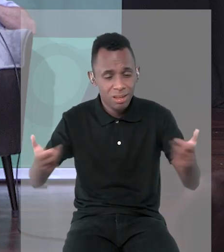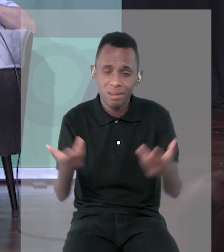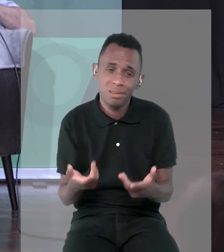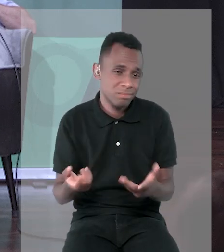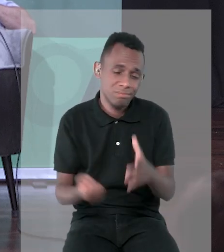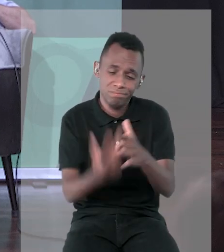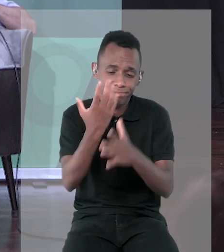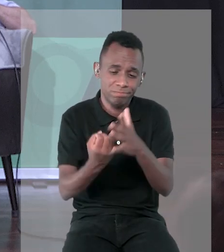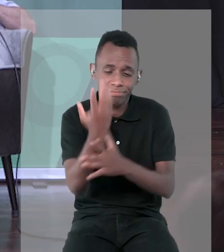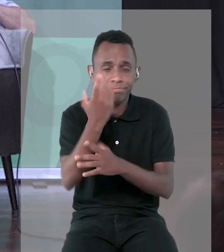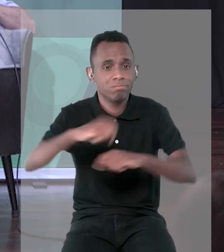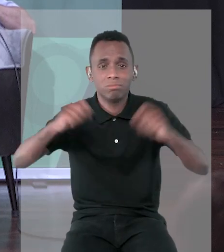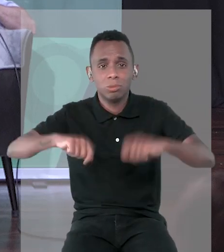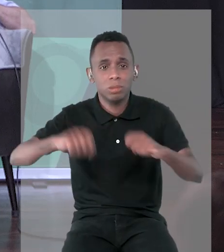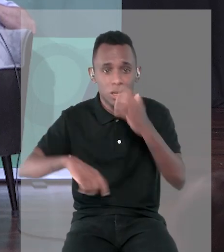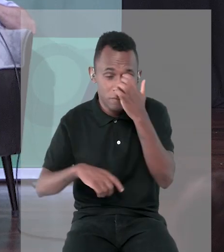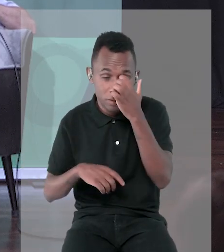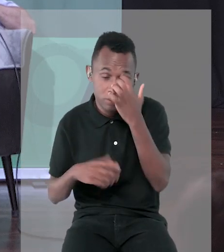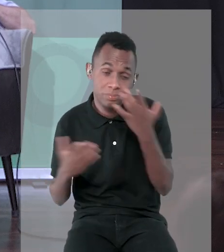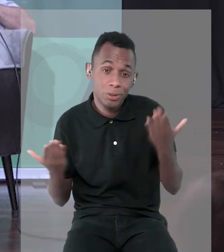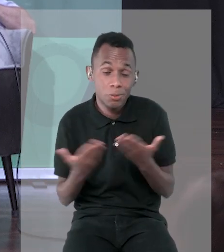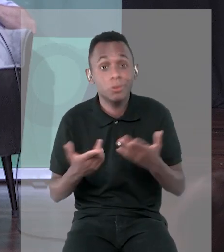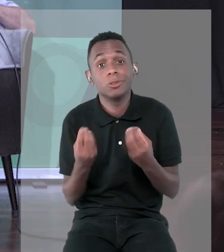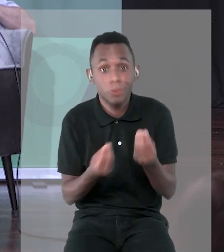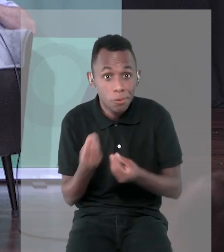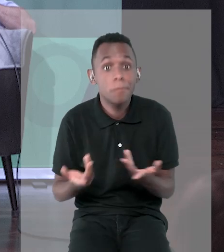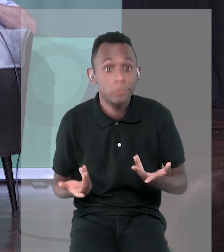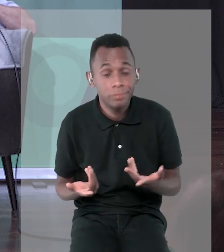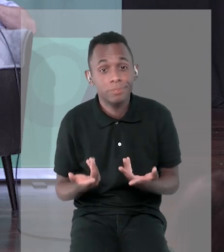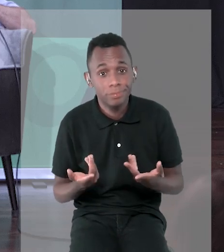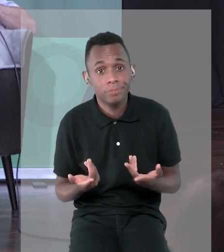pensamento que hoje, retrospectivamente, é de uma ironia dramática, né,